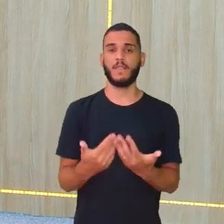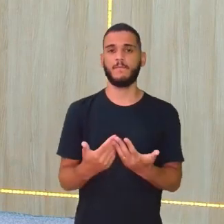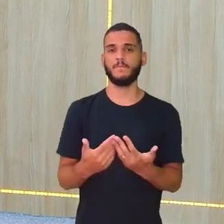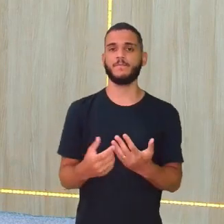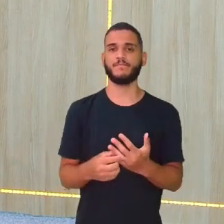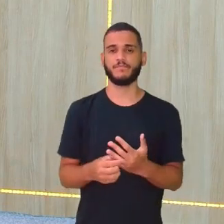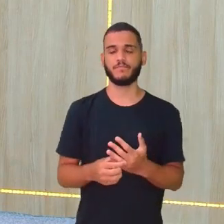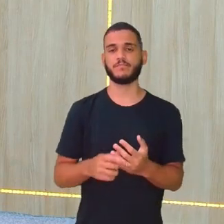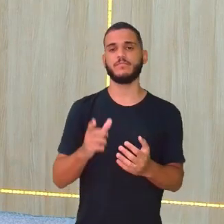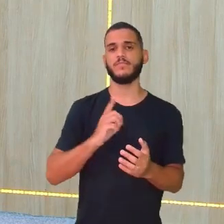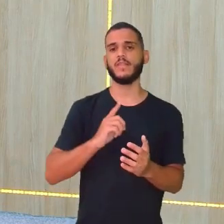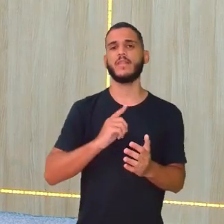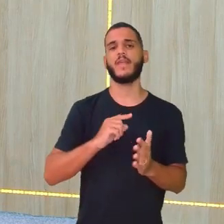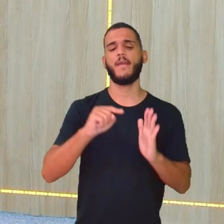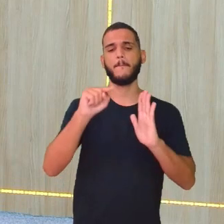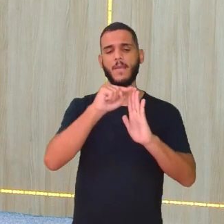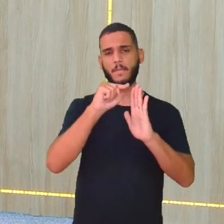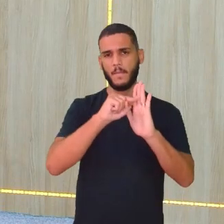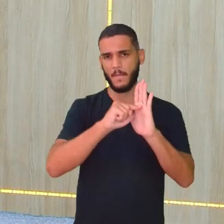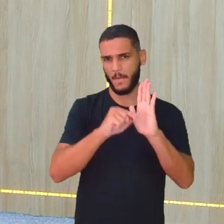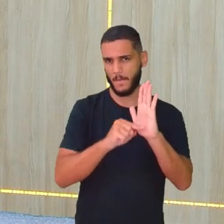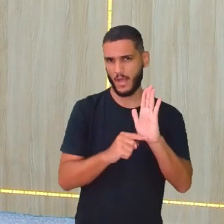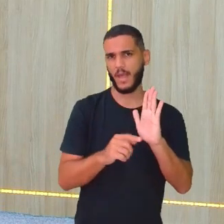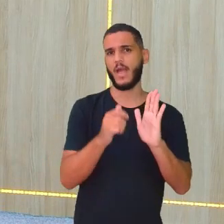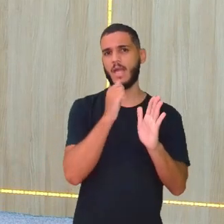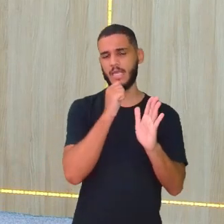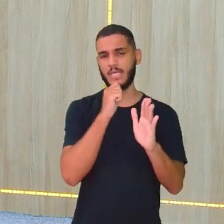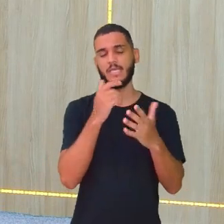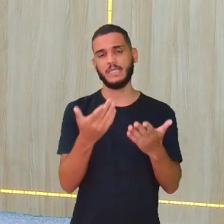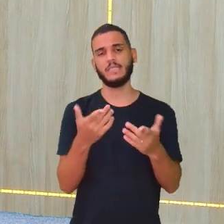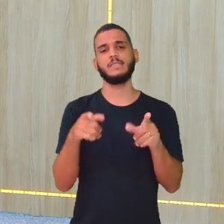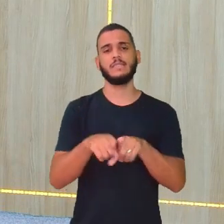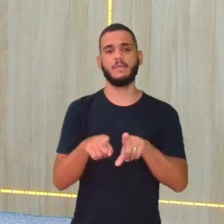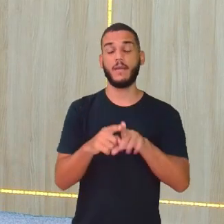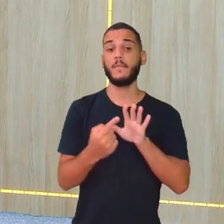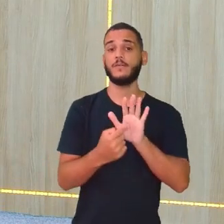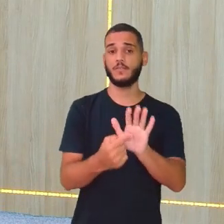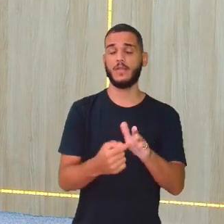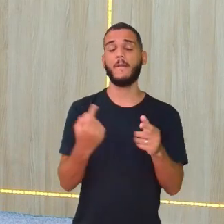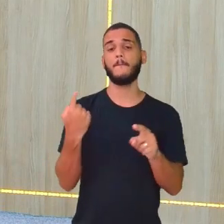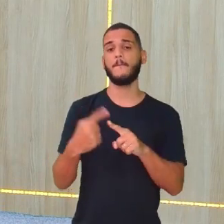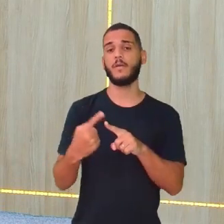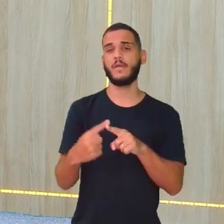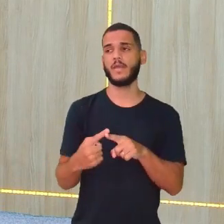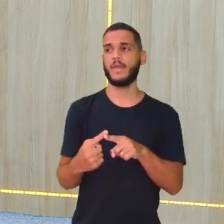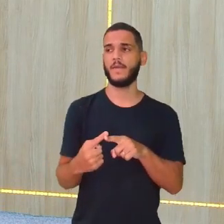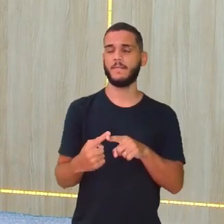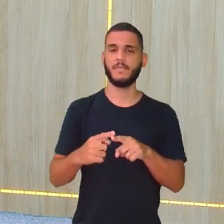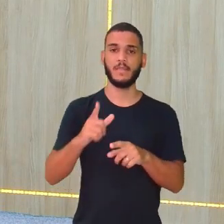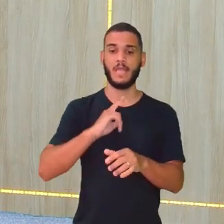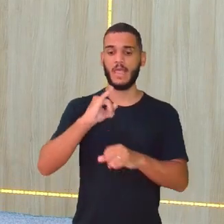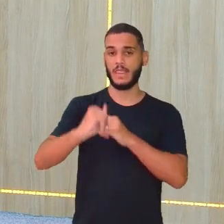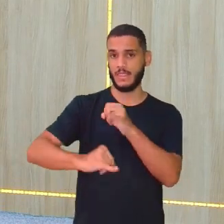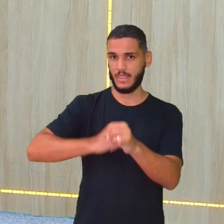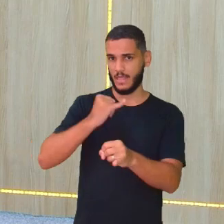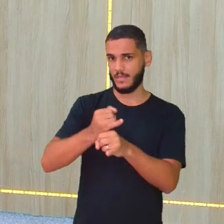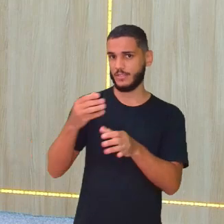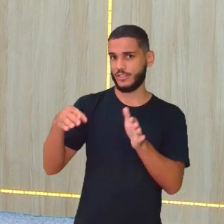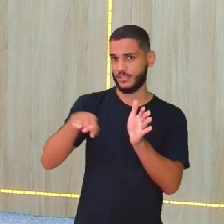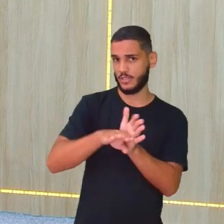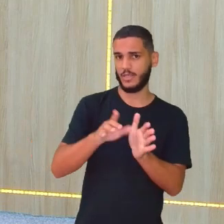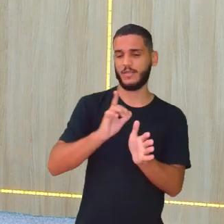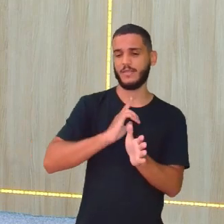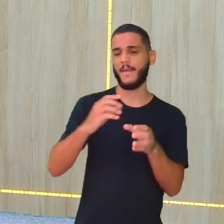suas subcategorias que vão dando o seu caminho, porque, assim, acho que com o advento da internet, né, a gente tende a